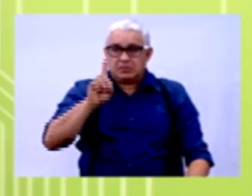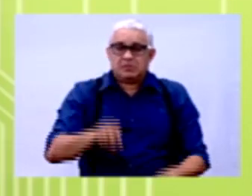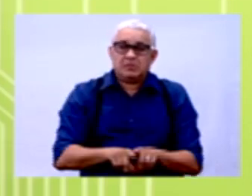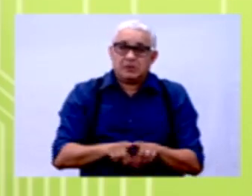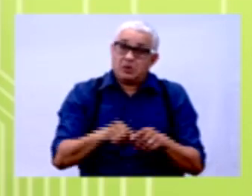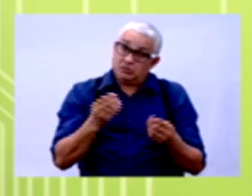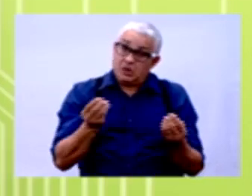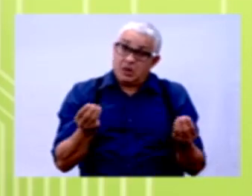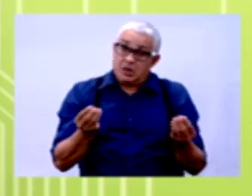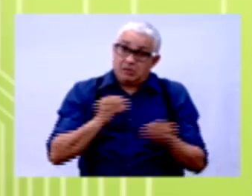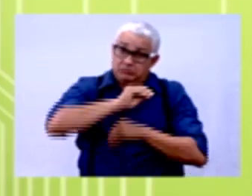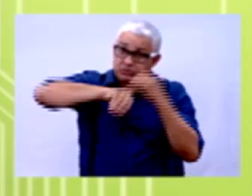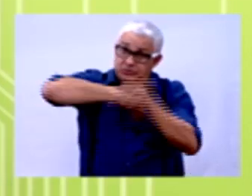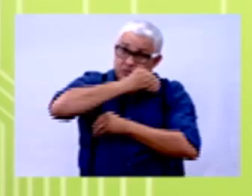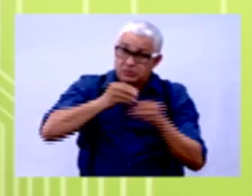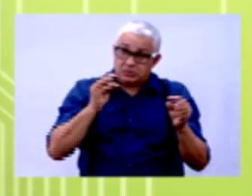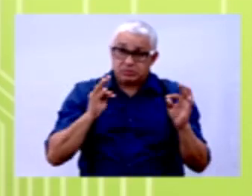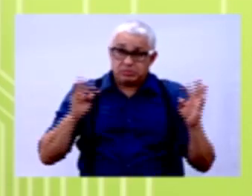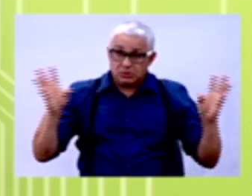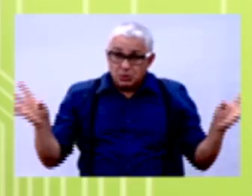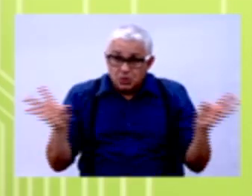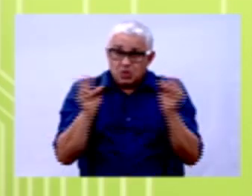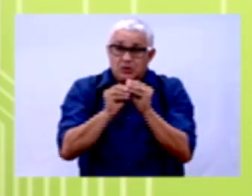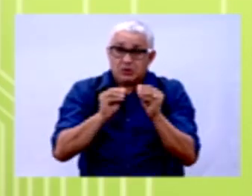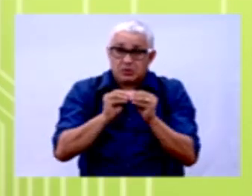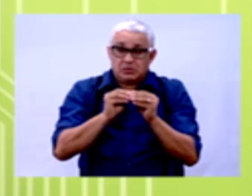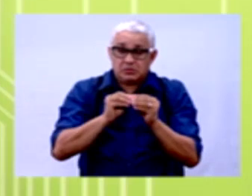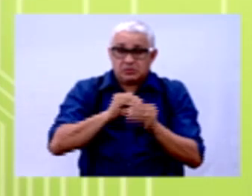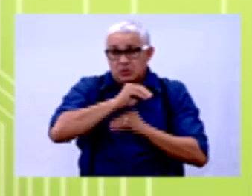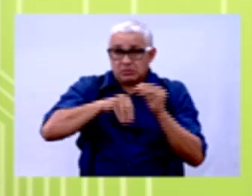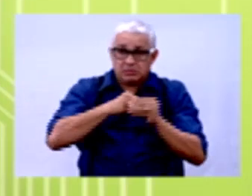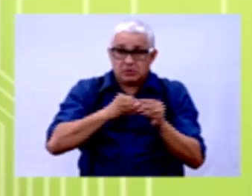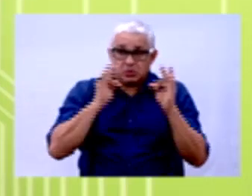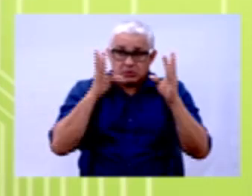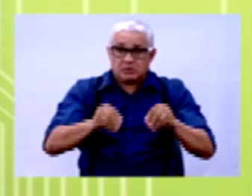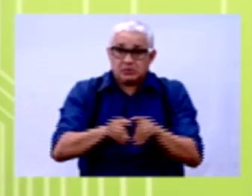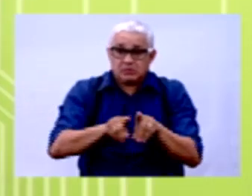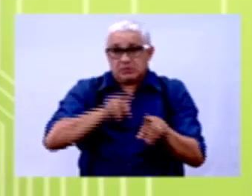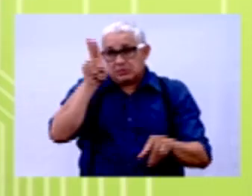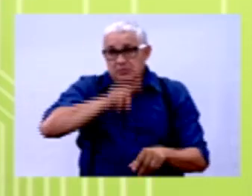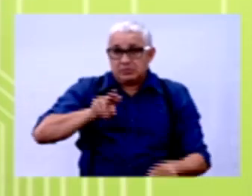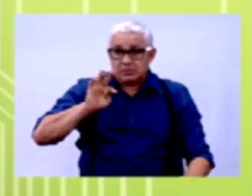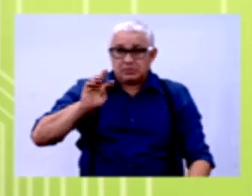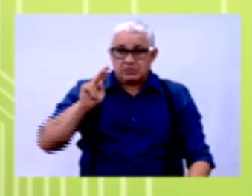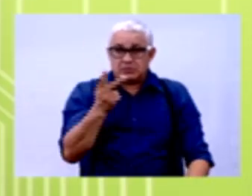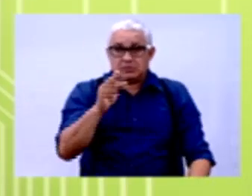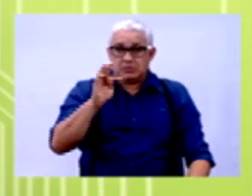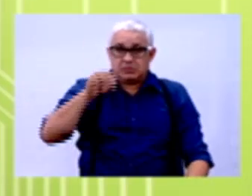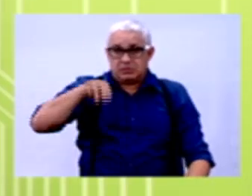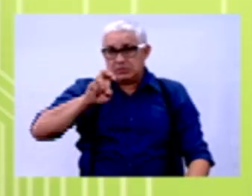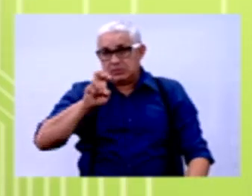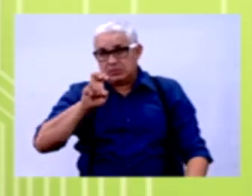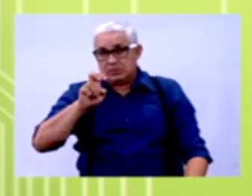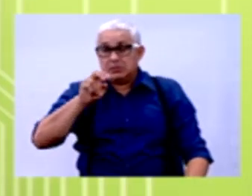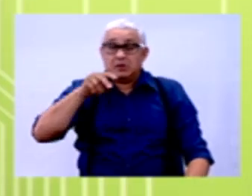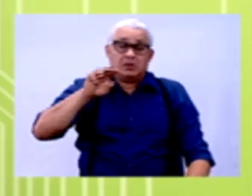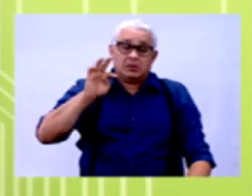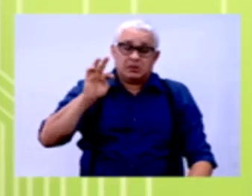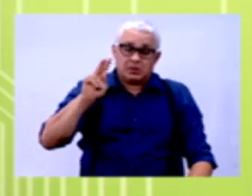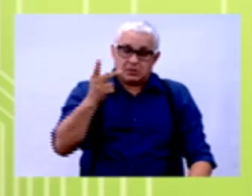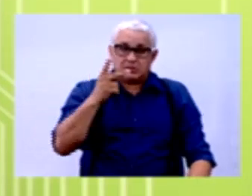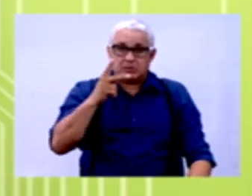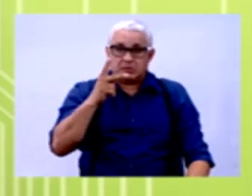uma junção de tudo isso, só que utilizando HTML5. Basicamente vamos continuar falando sobre a questão de integração